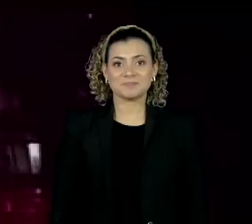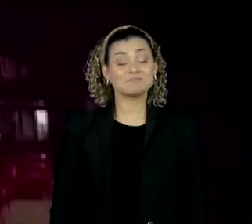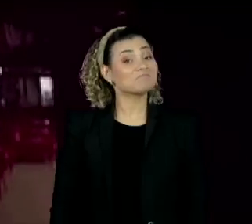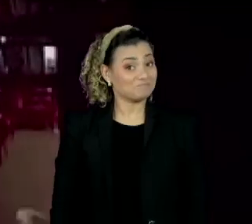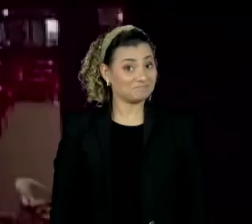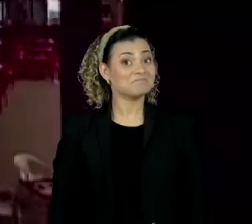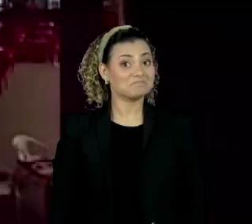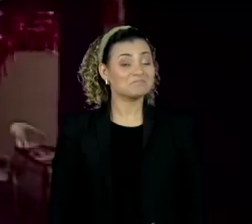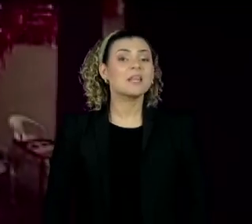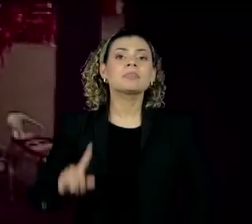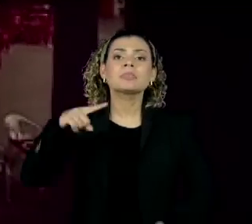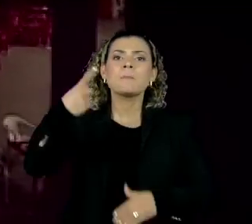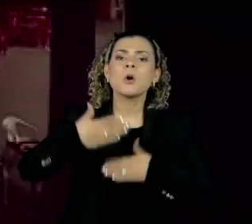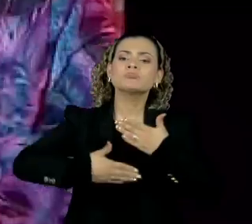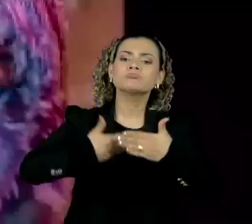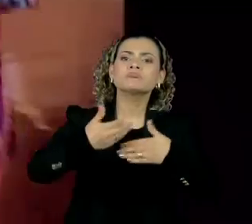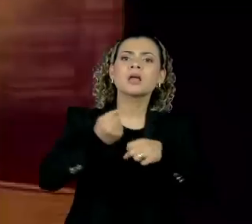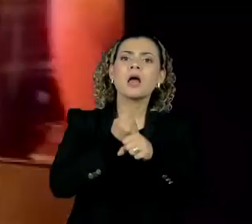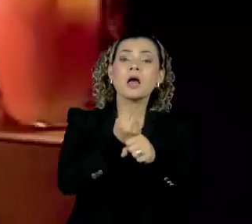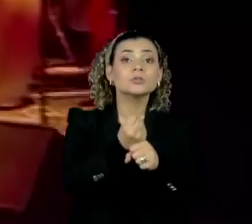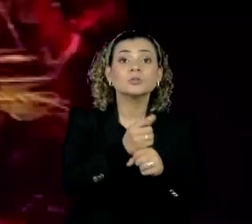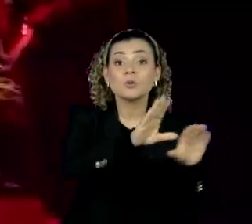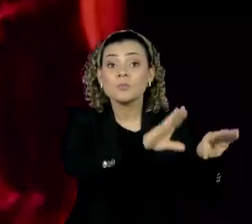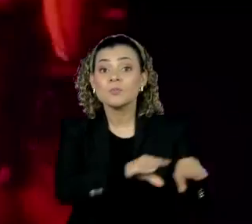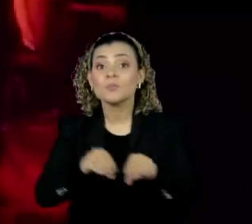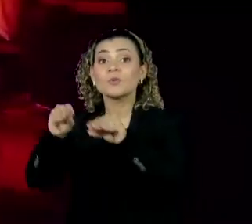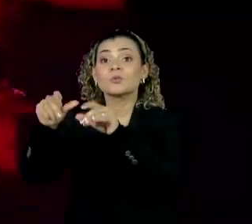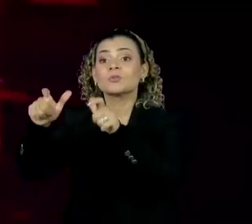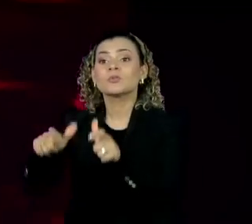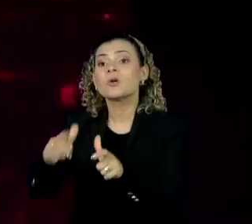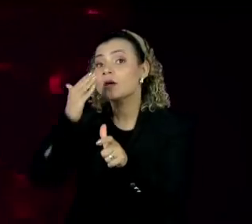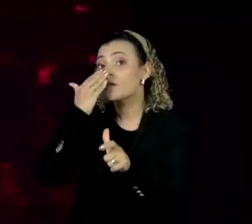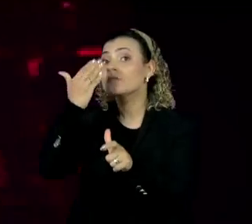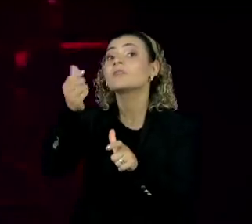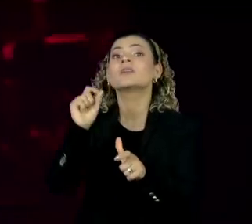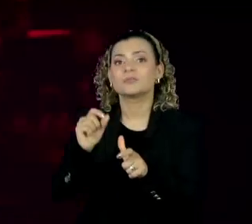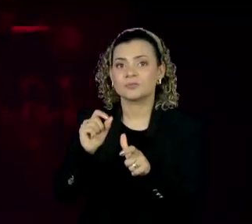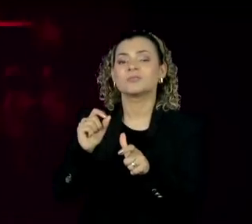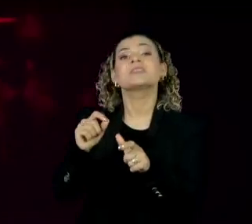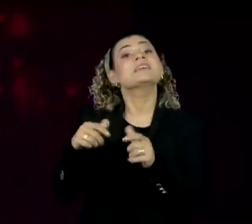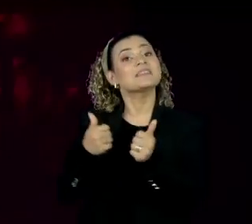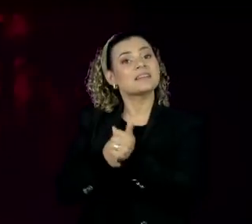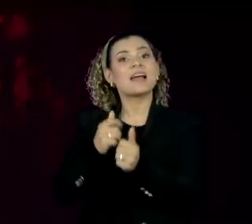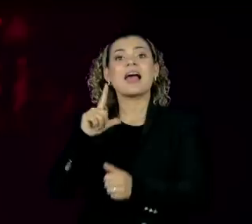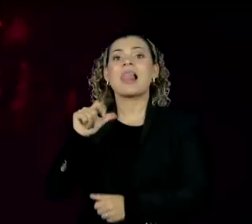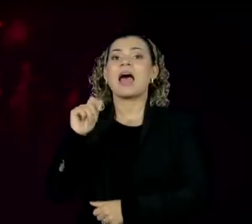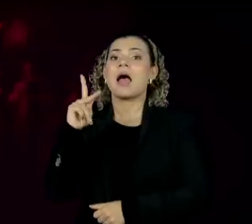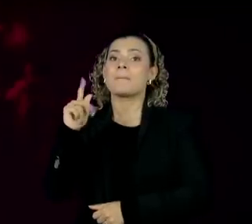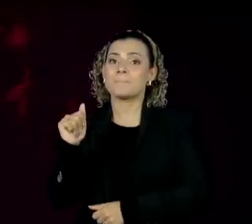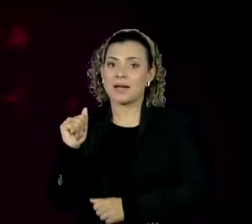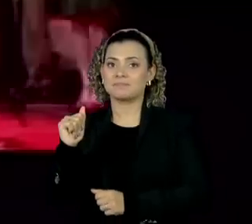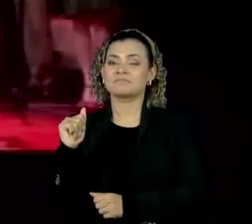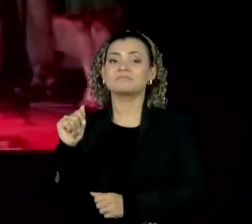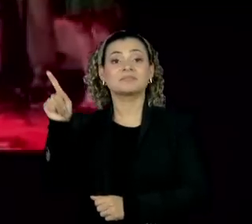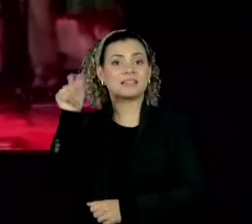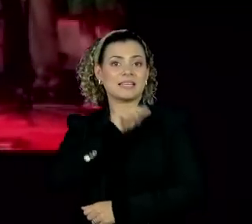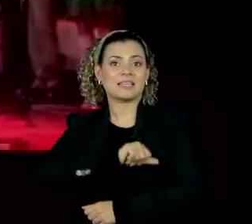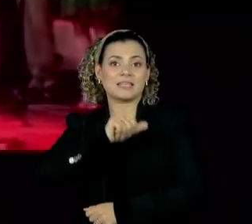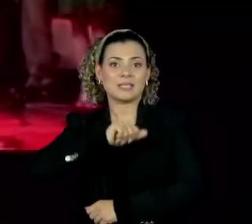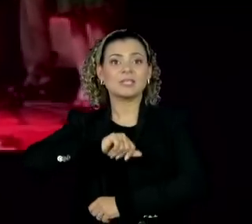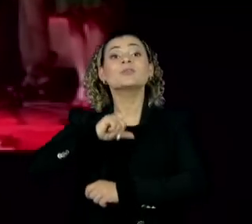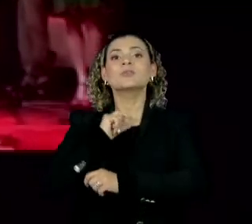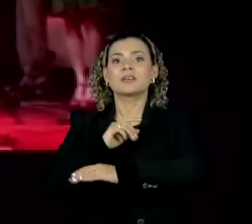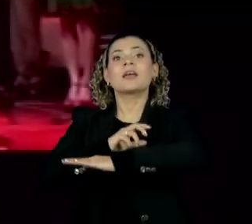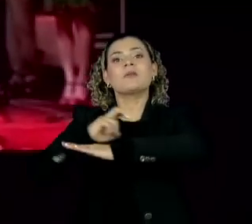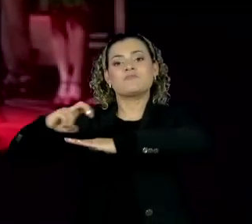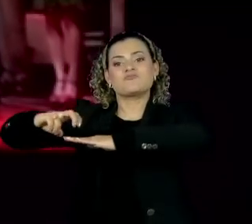Pouco tempo depois, a estrutura mudou-se para o terreno em frente aos arcos do bairro da Lapa. E hoje, com um visual